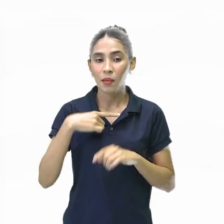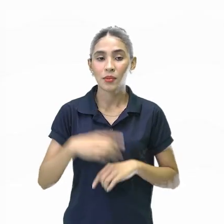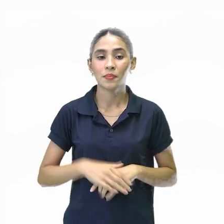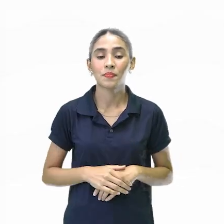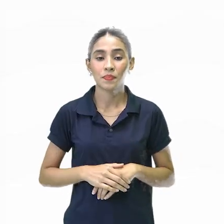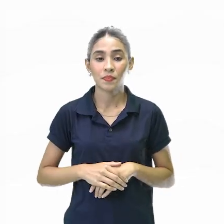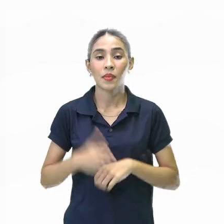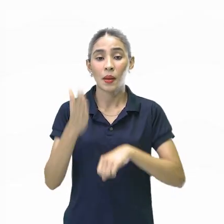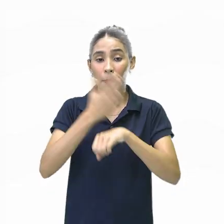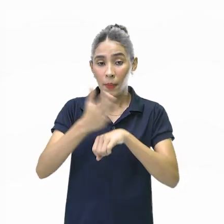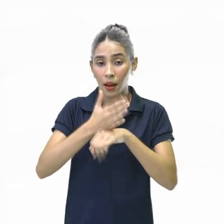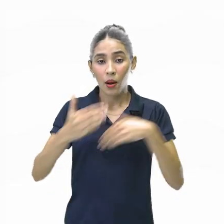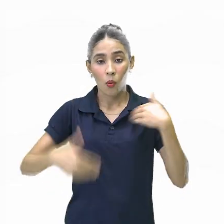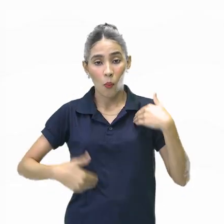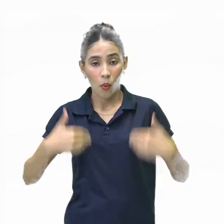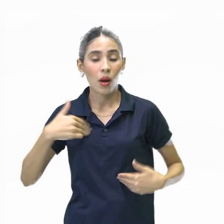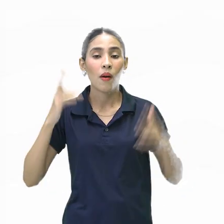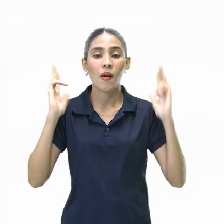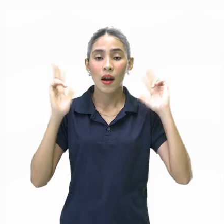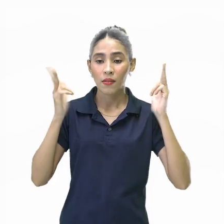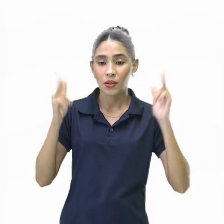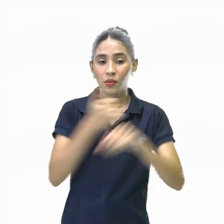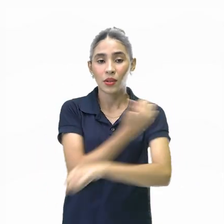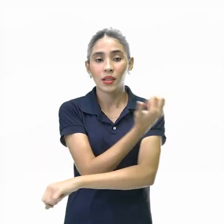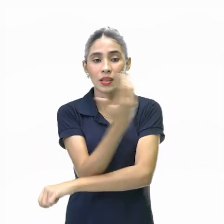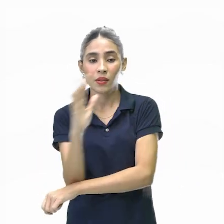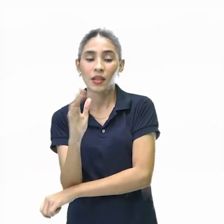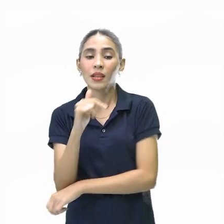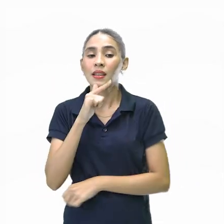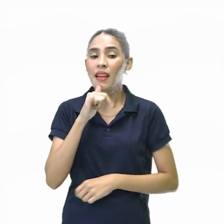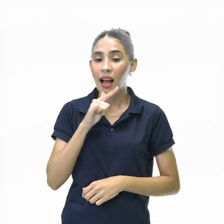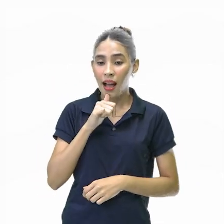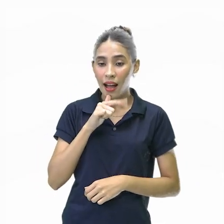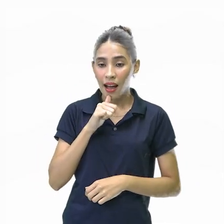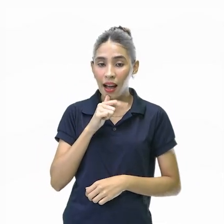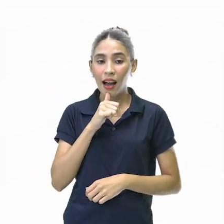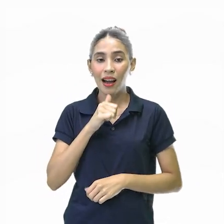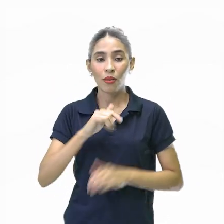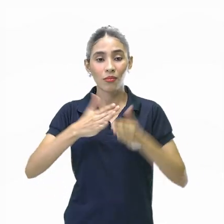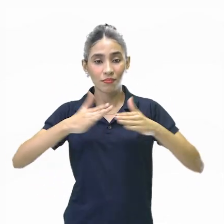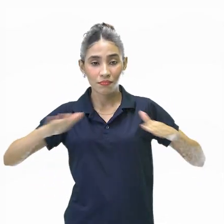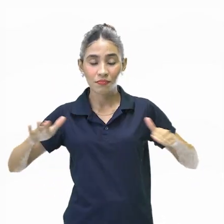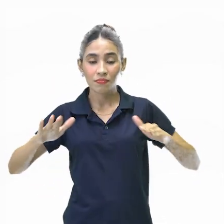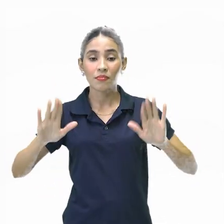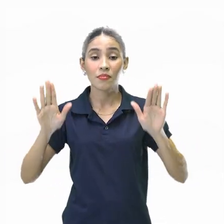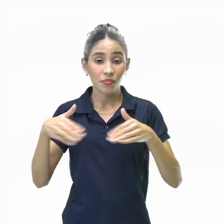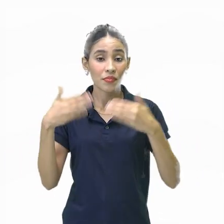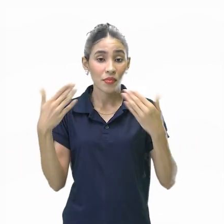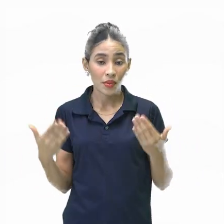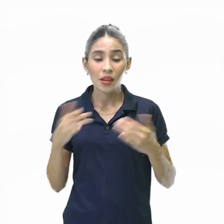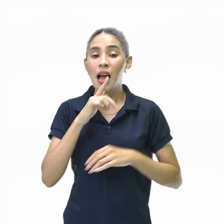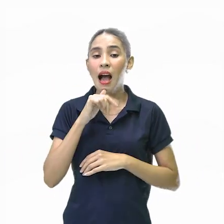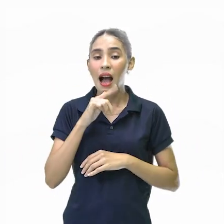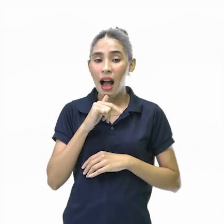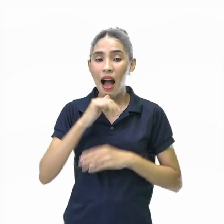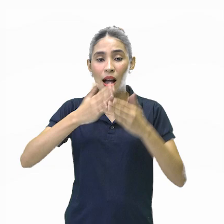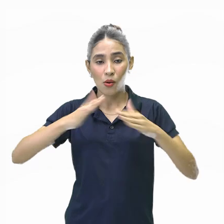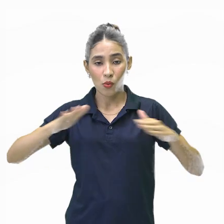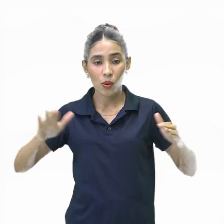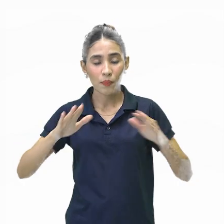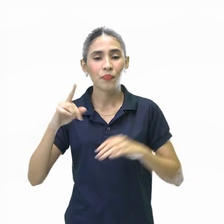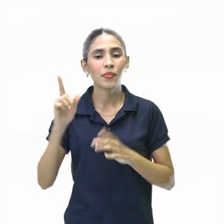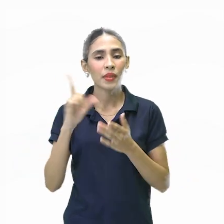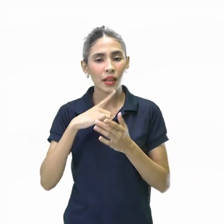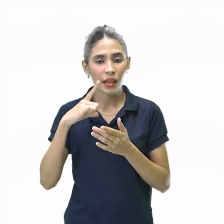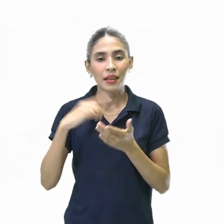práticas corporais de aventura na natureza em meio aquático, ou seja, na água. Tem